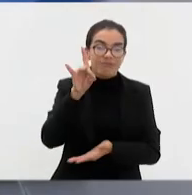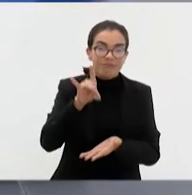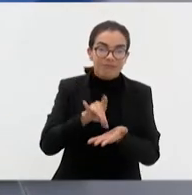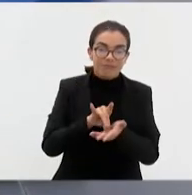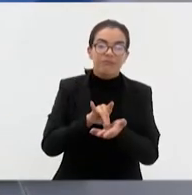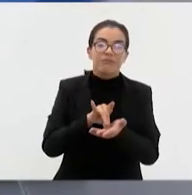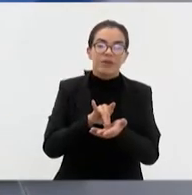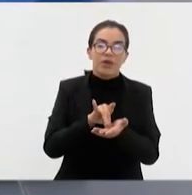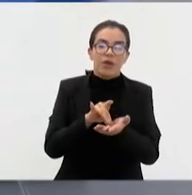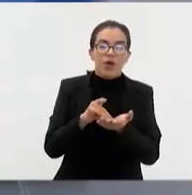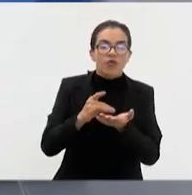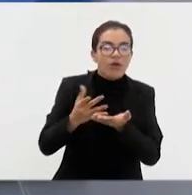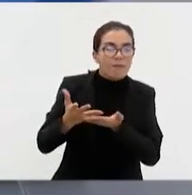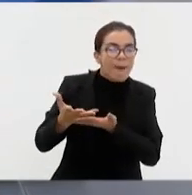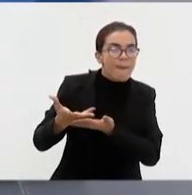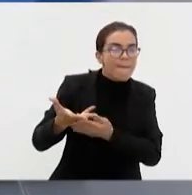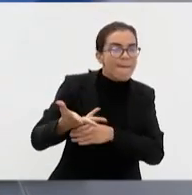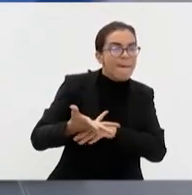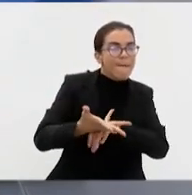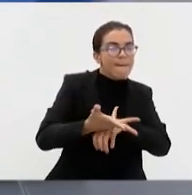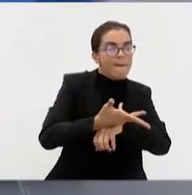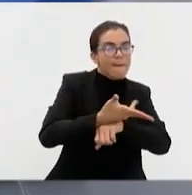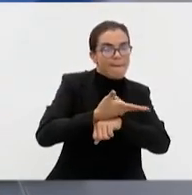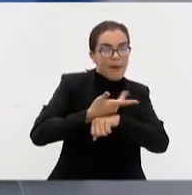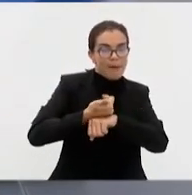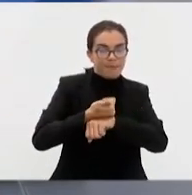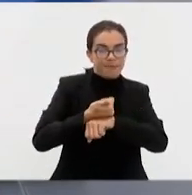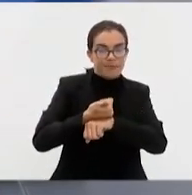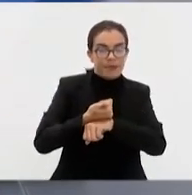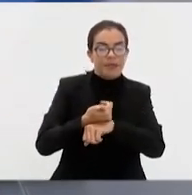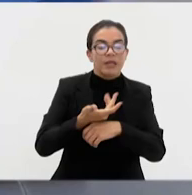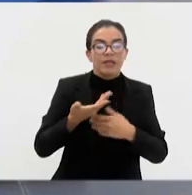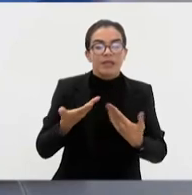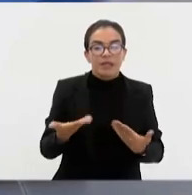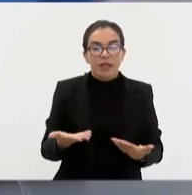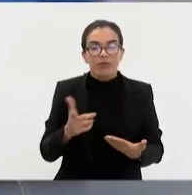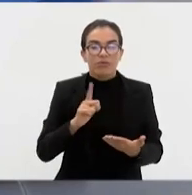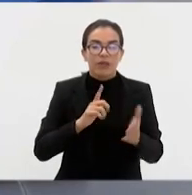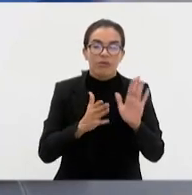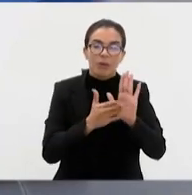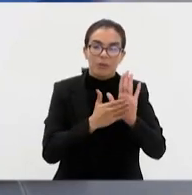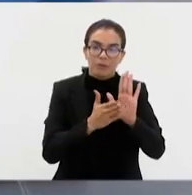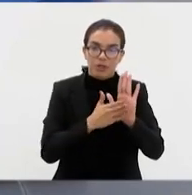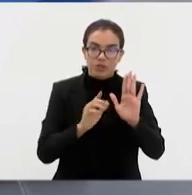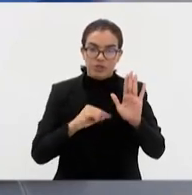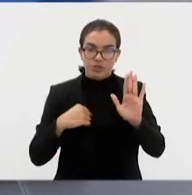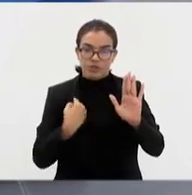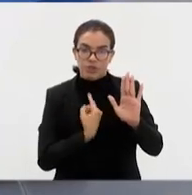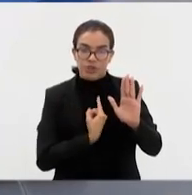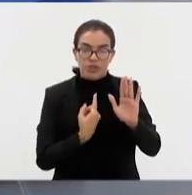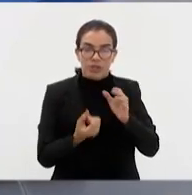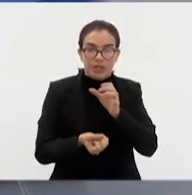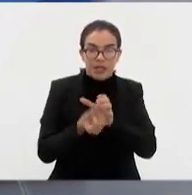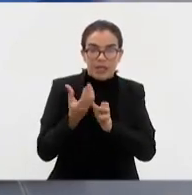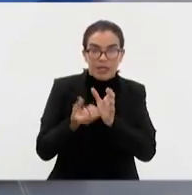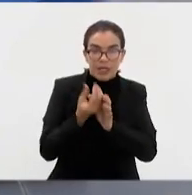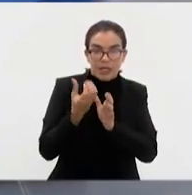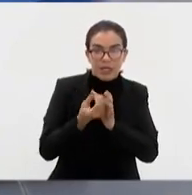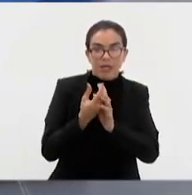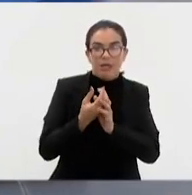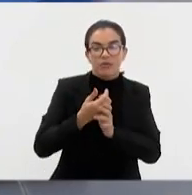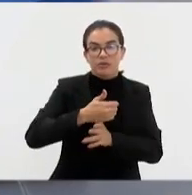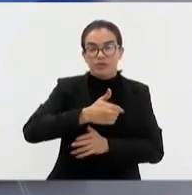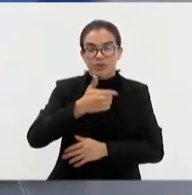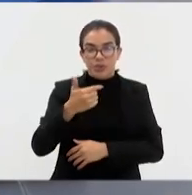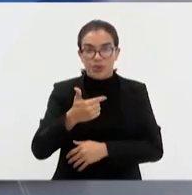verdade, se aperfeiçoando. Então, ter, não só como a proposta nossa aqui, a criação do subtipo